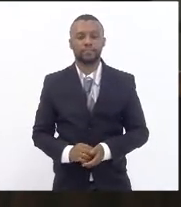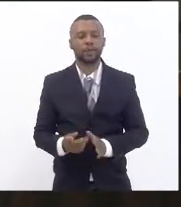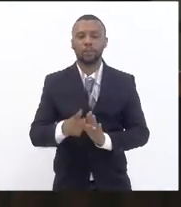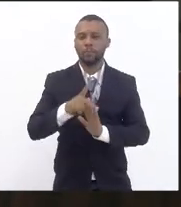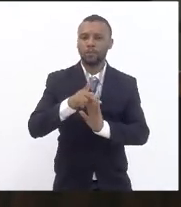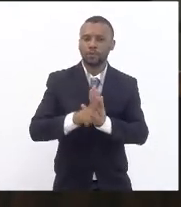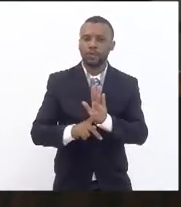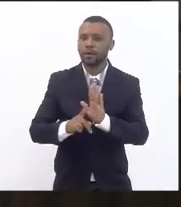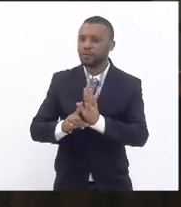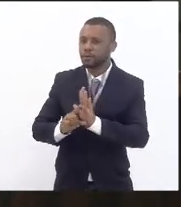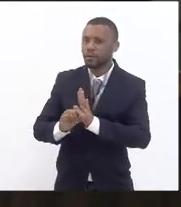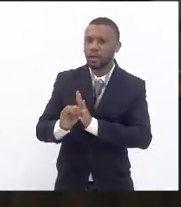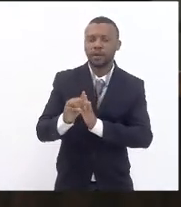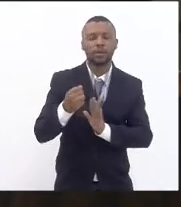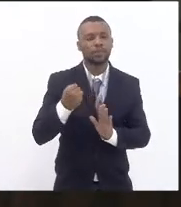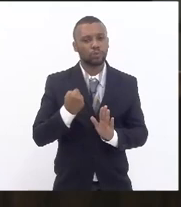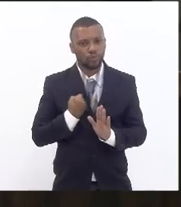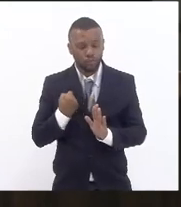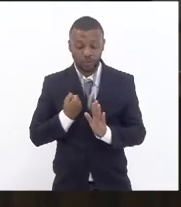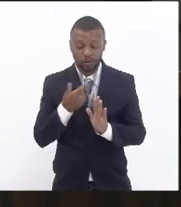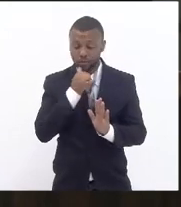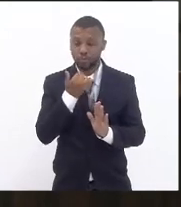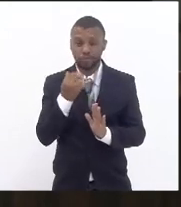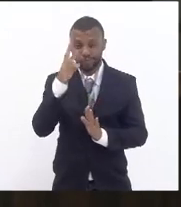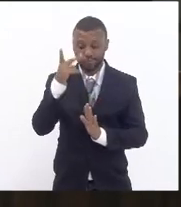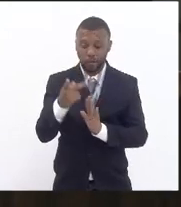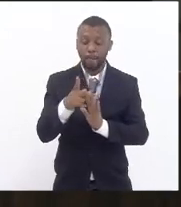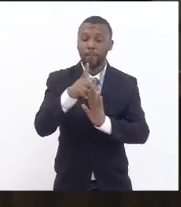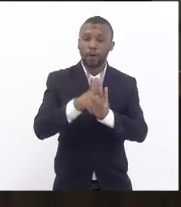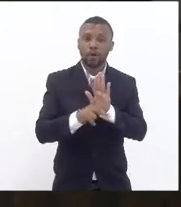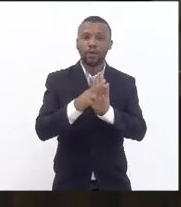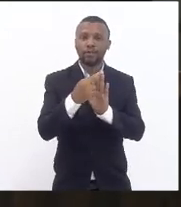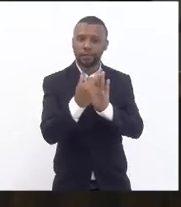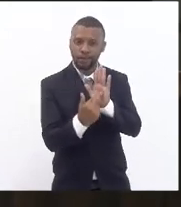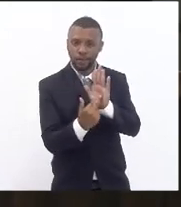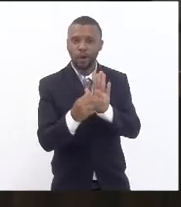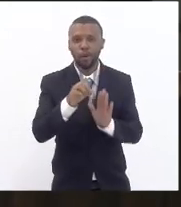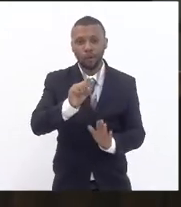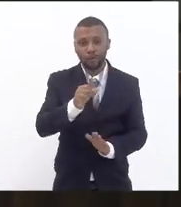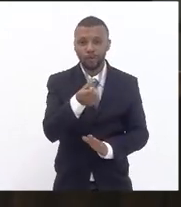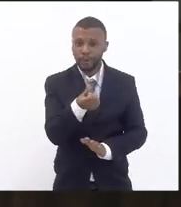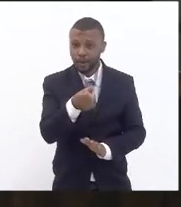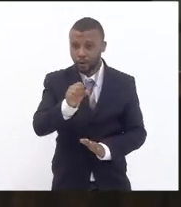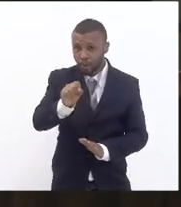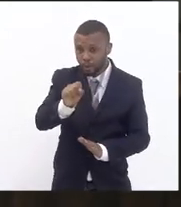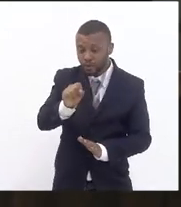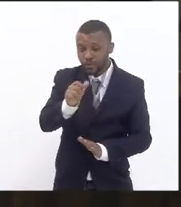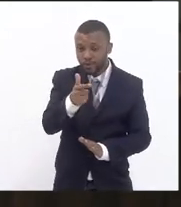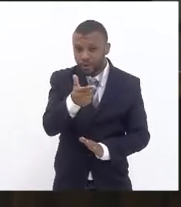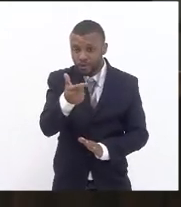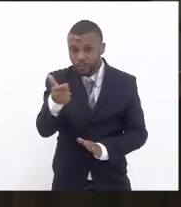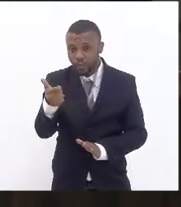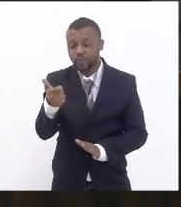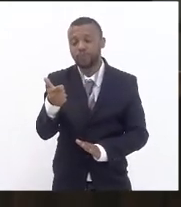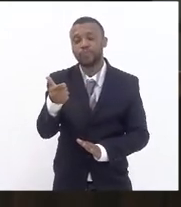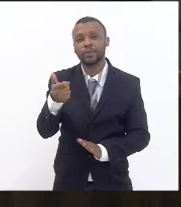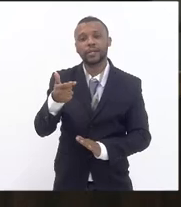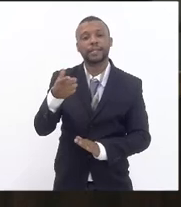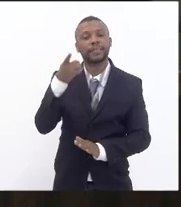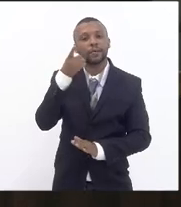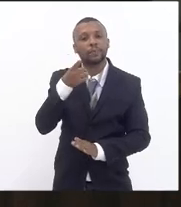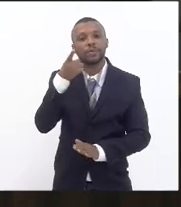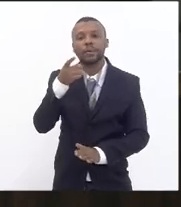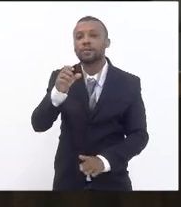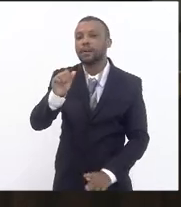Projeto de lei, projeto de resolução 868 de 21, deputado Átila Nunes, que